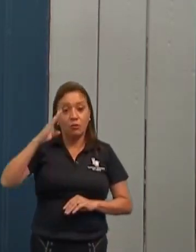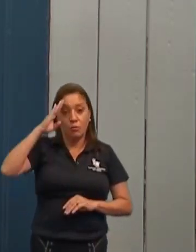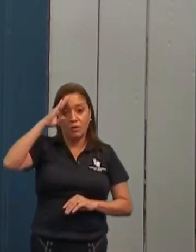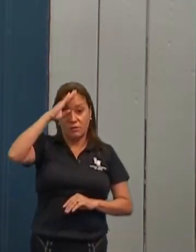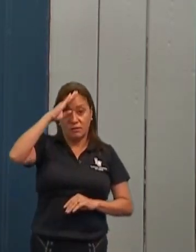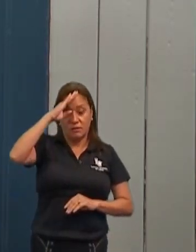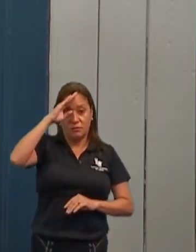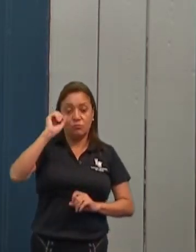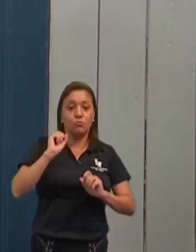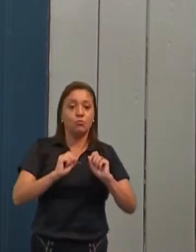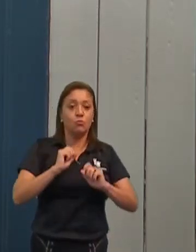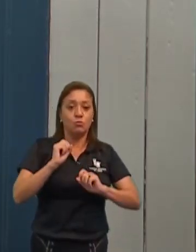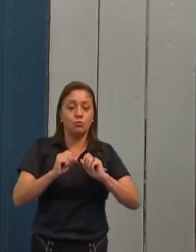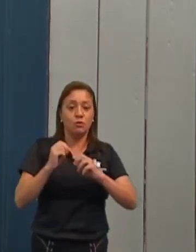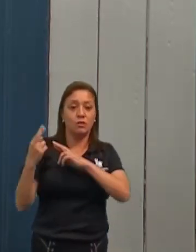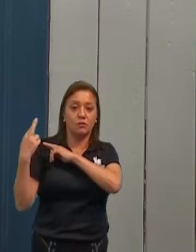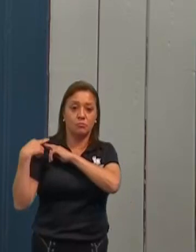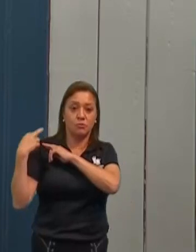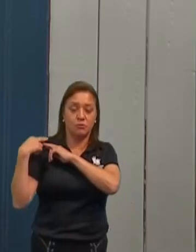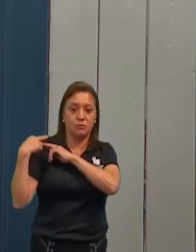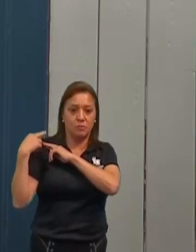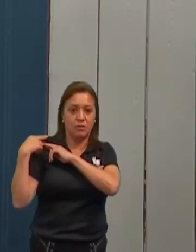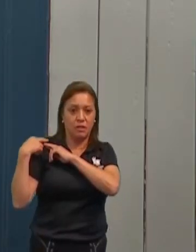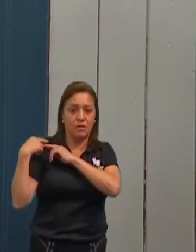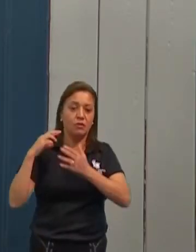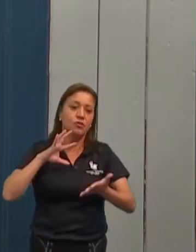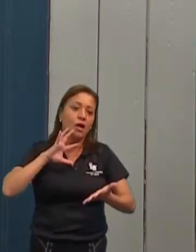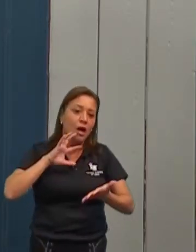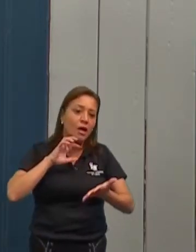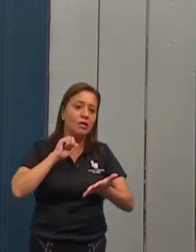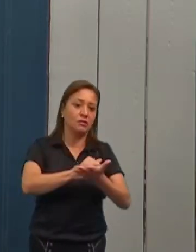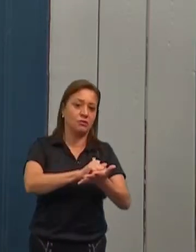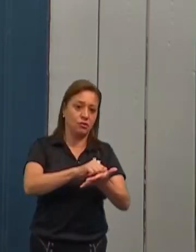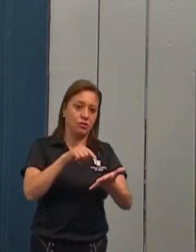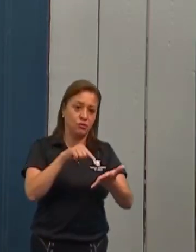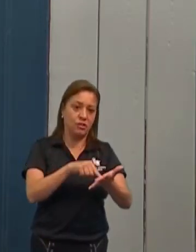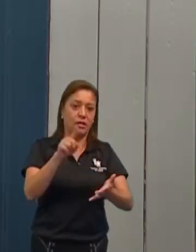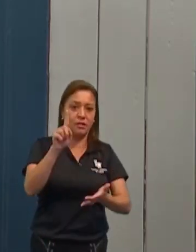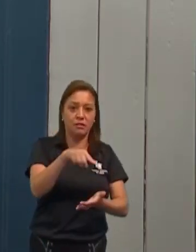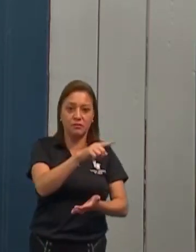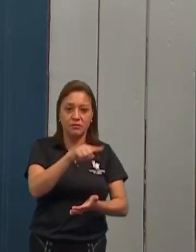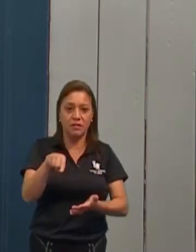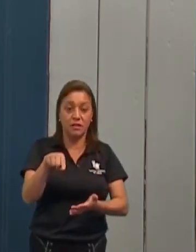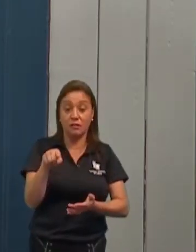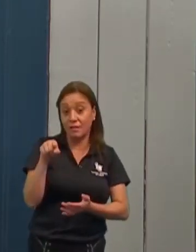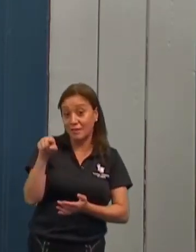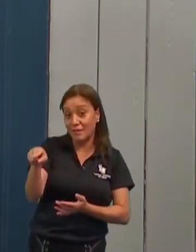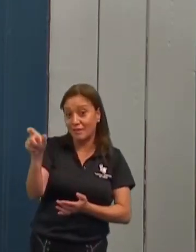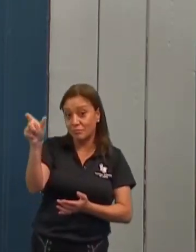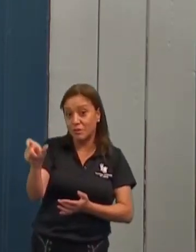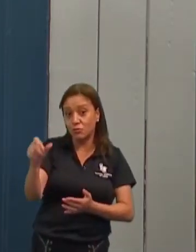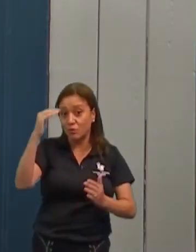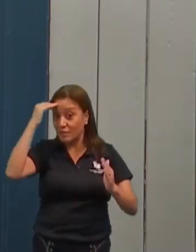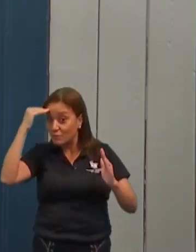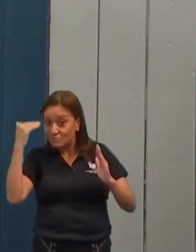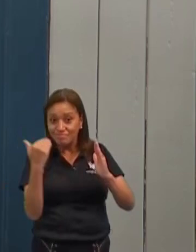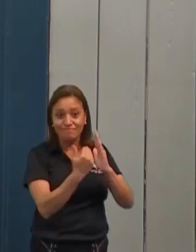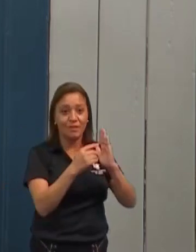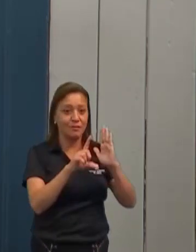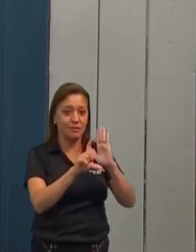cancelará todos os registros de colecionadores, atiradores que não sejam de